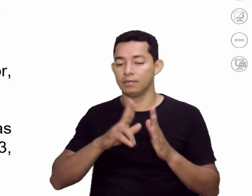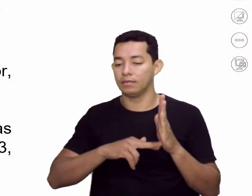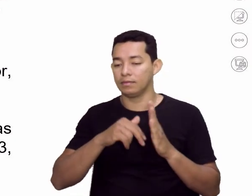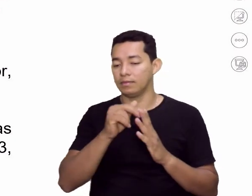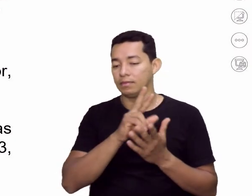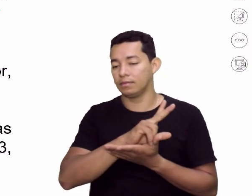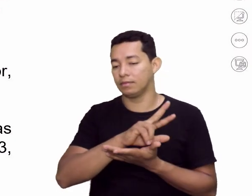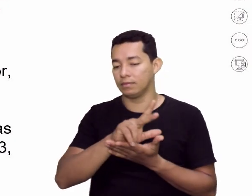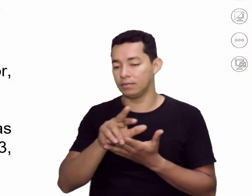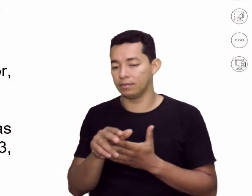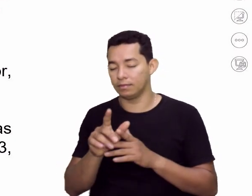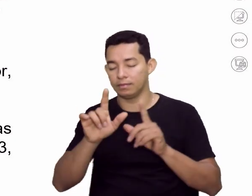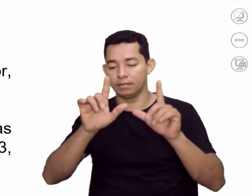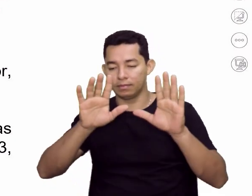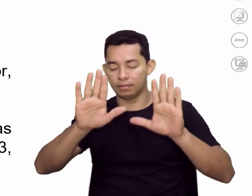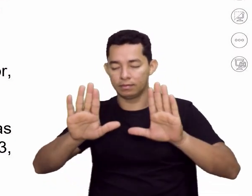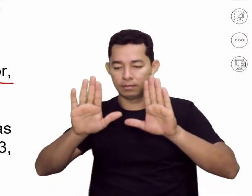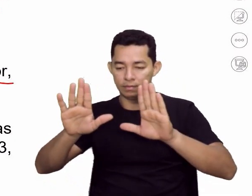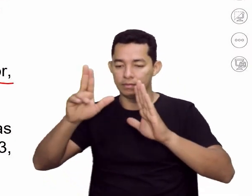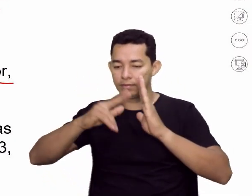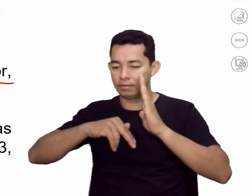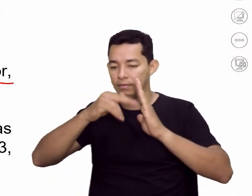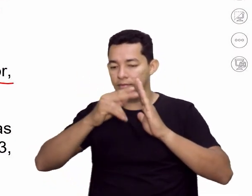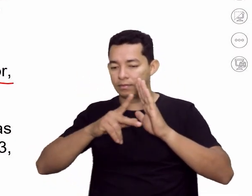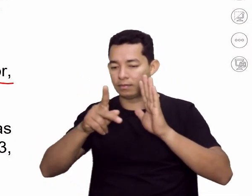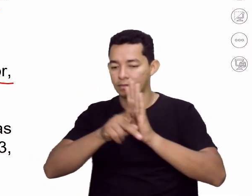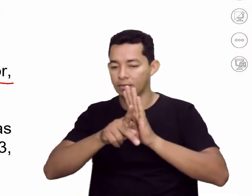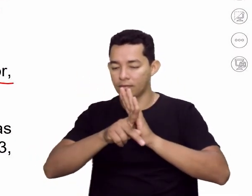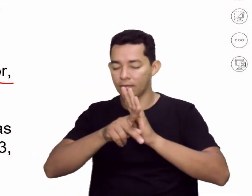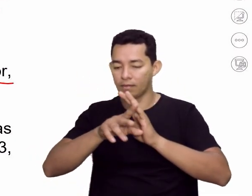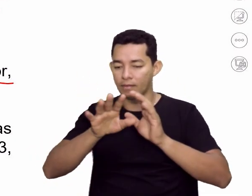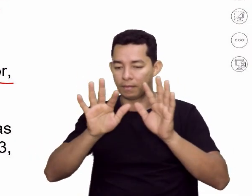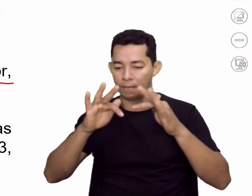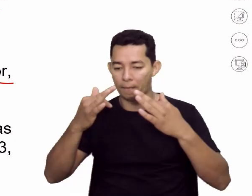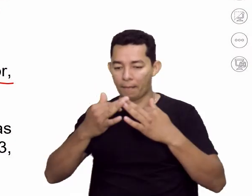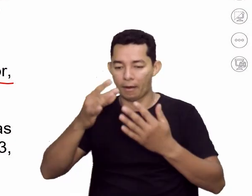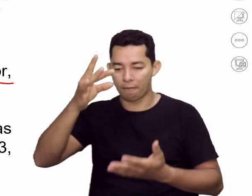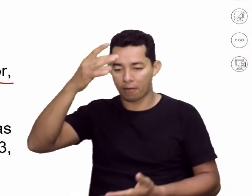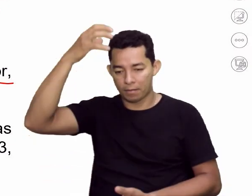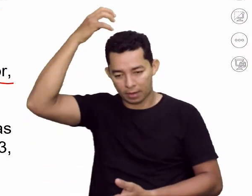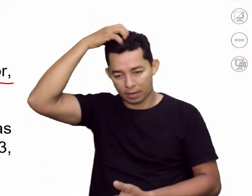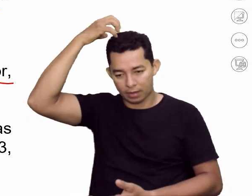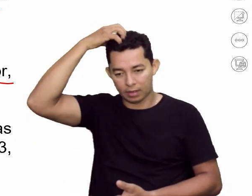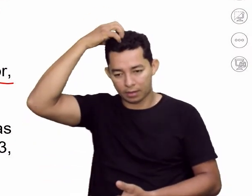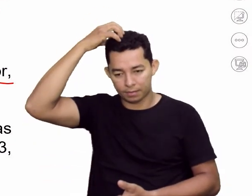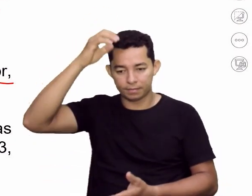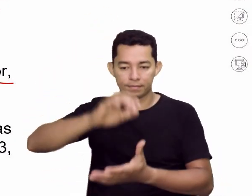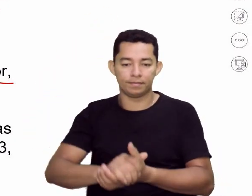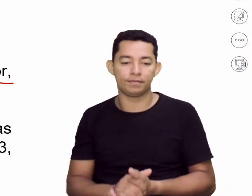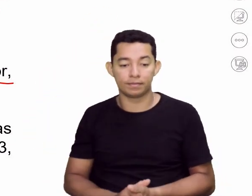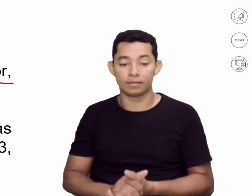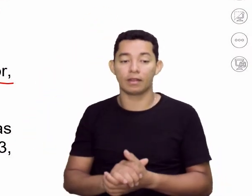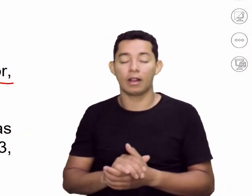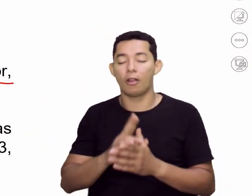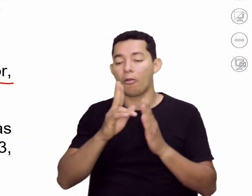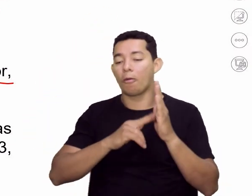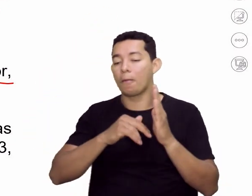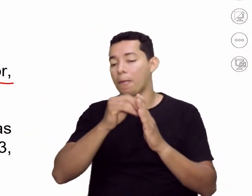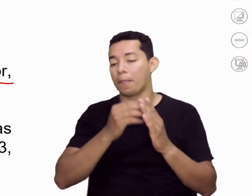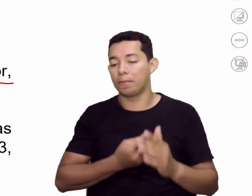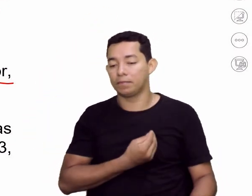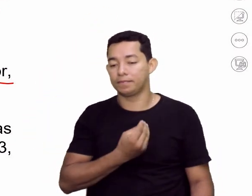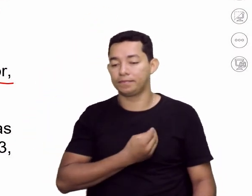retratos da elite brasileira. Foi um pintor, escultor, gravador, desenhista que viveu no Brasil no